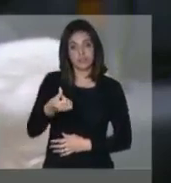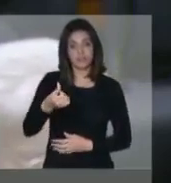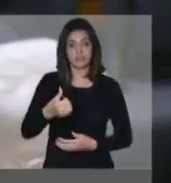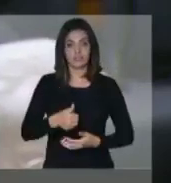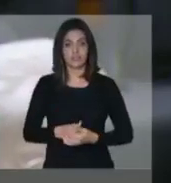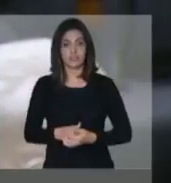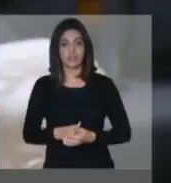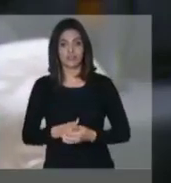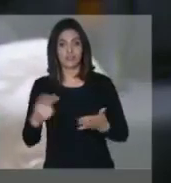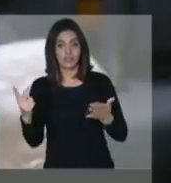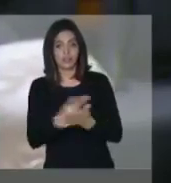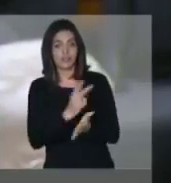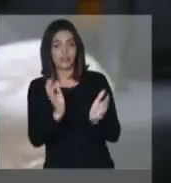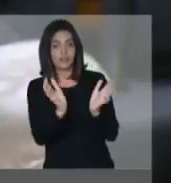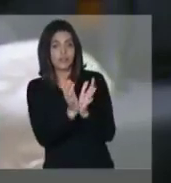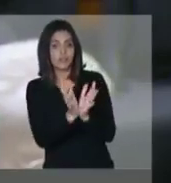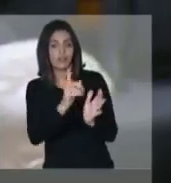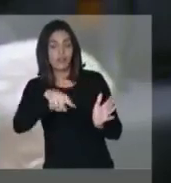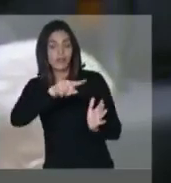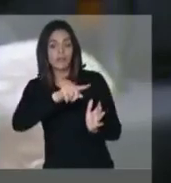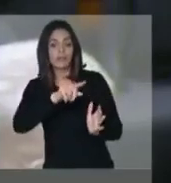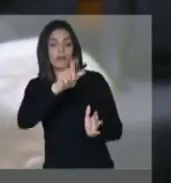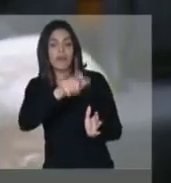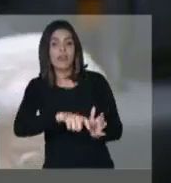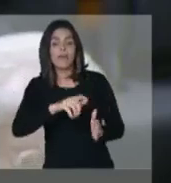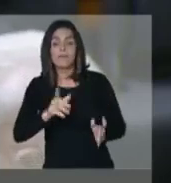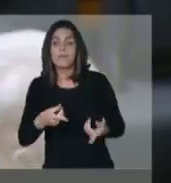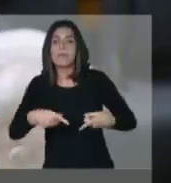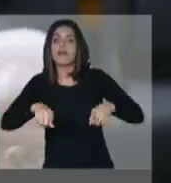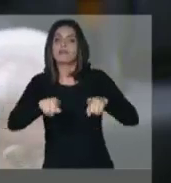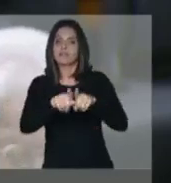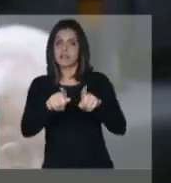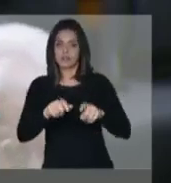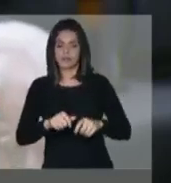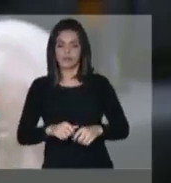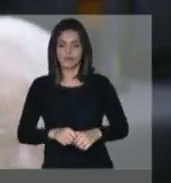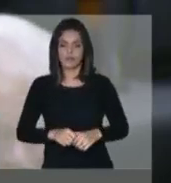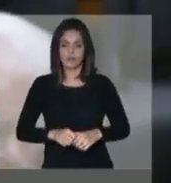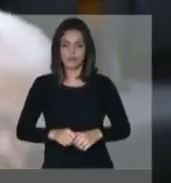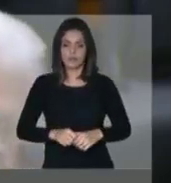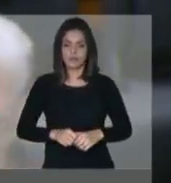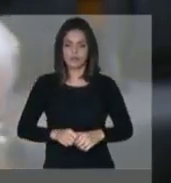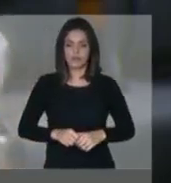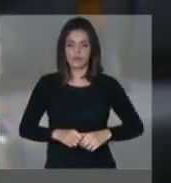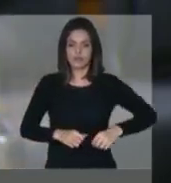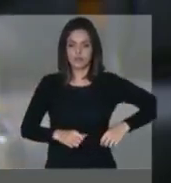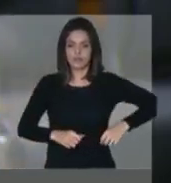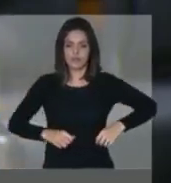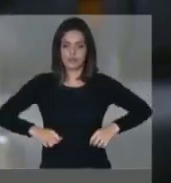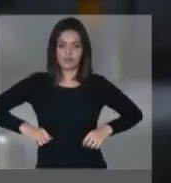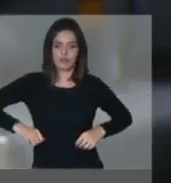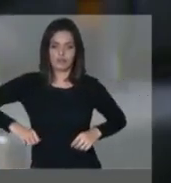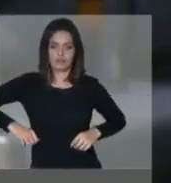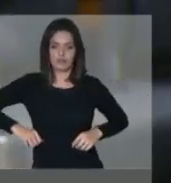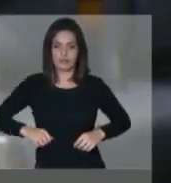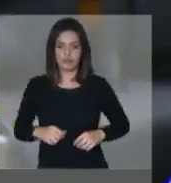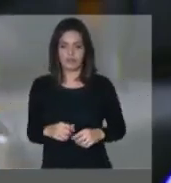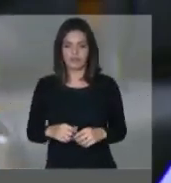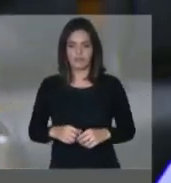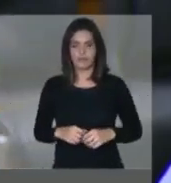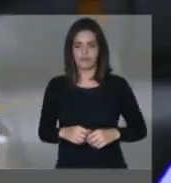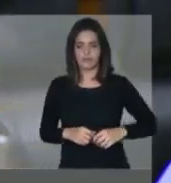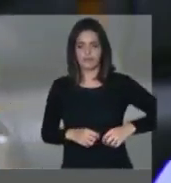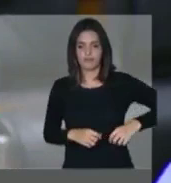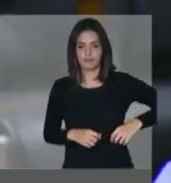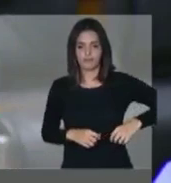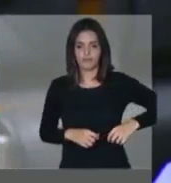edição da Festa de Zé Dantas. Zé Dantas, que foi o grande parceiro de Luiz Gonzaga, era natural da cidade de Carnaíba, e